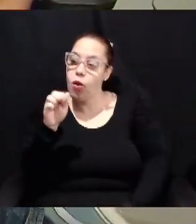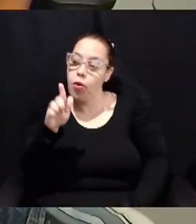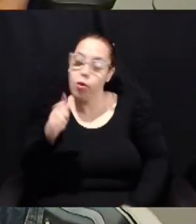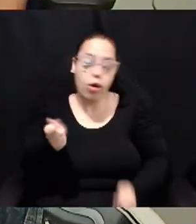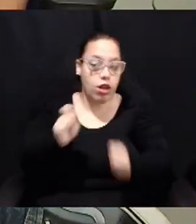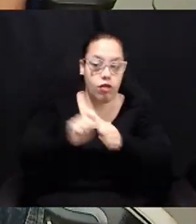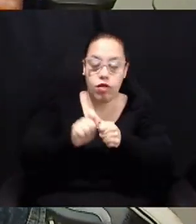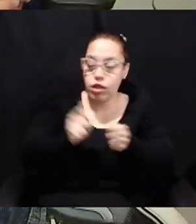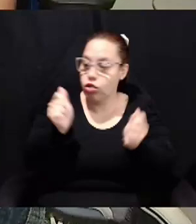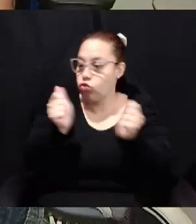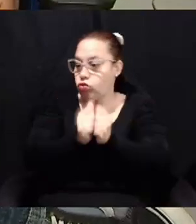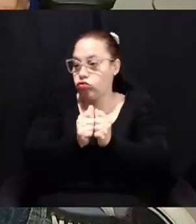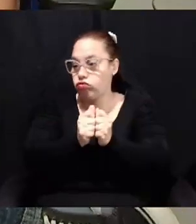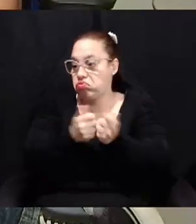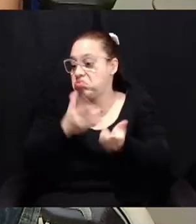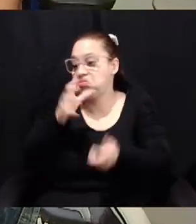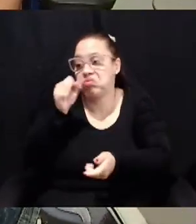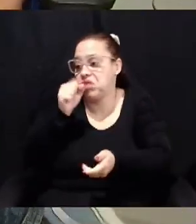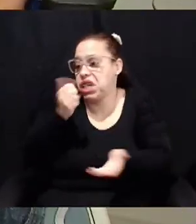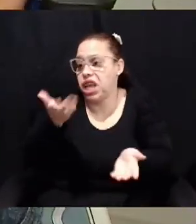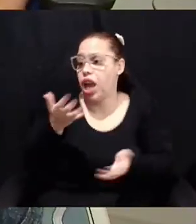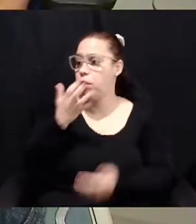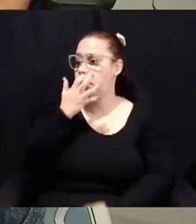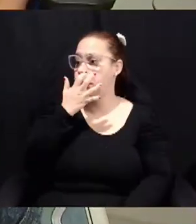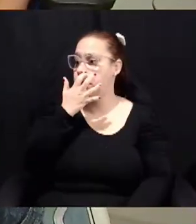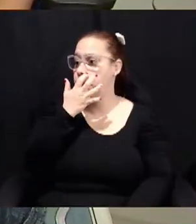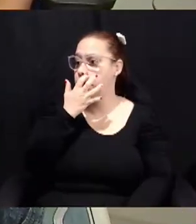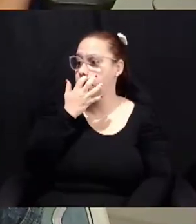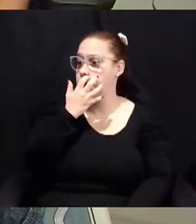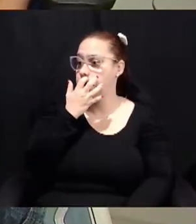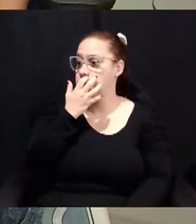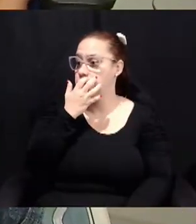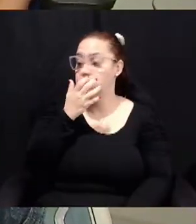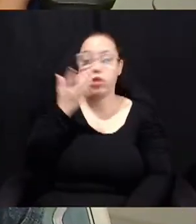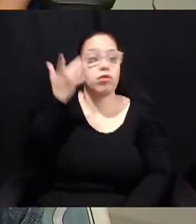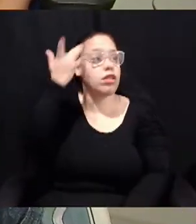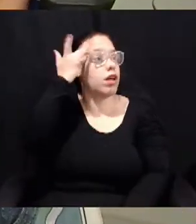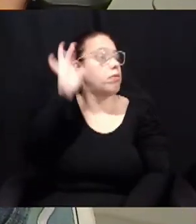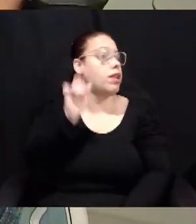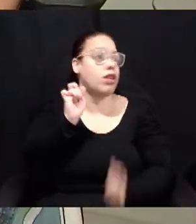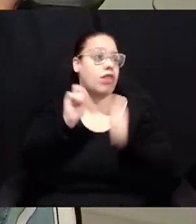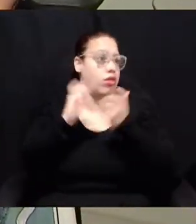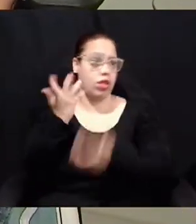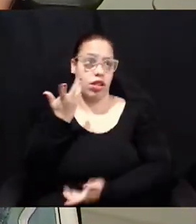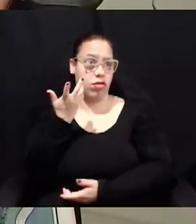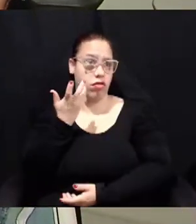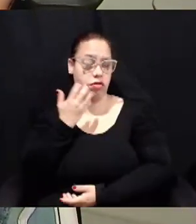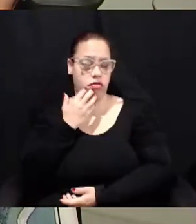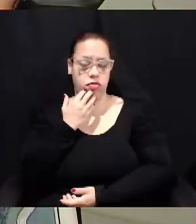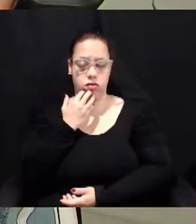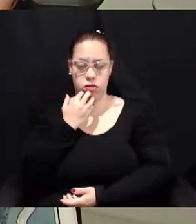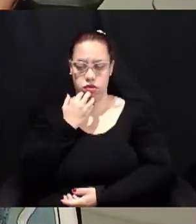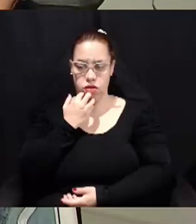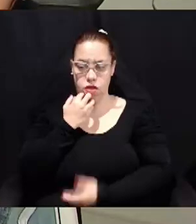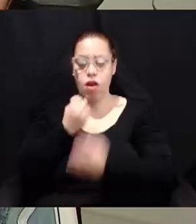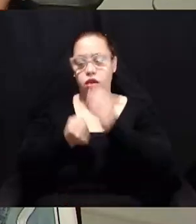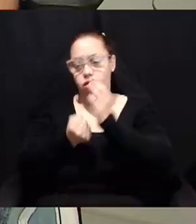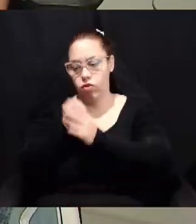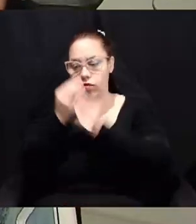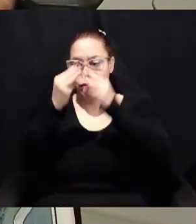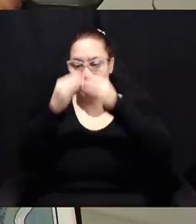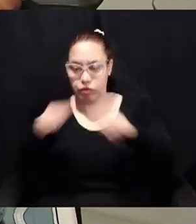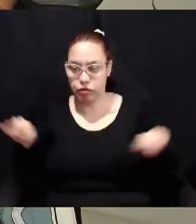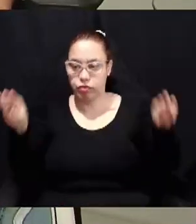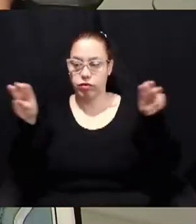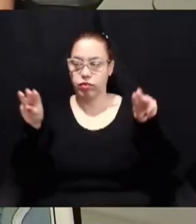sábado qualquer e tal, e não sei o quê. Que, assim, eu tava meio por fora do que tava rolando, assim, e aí eu criei o meu próprio site, e por ter o meu próprio site comecei